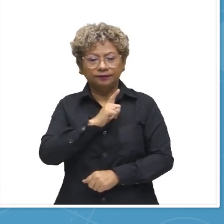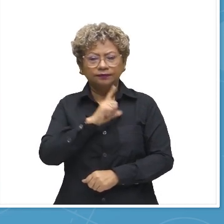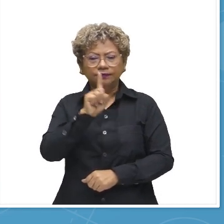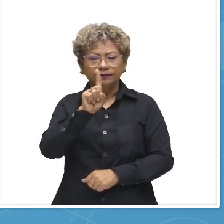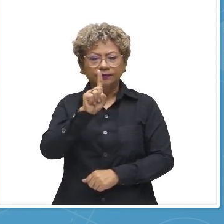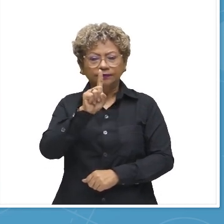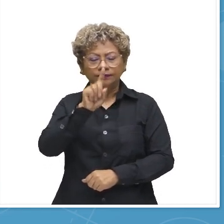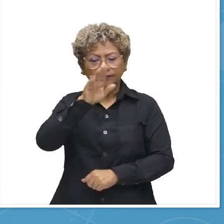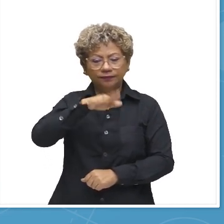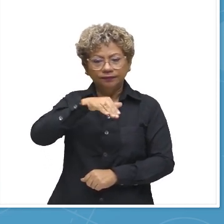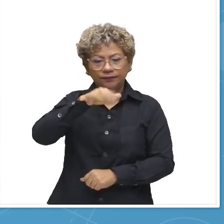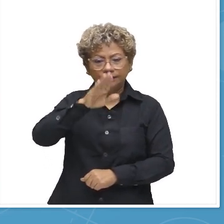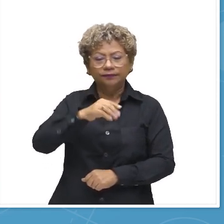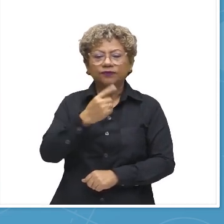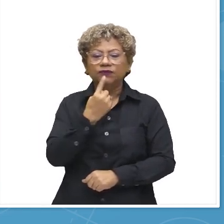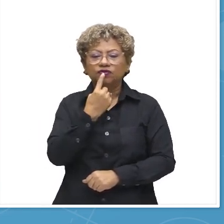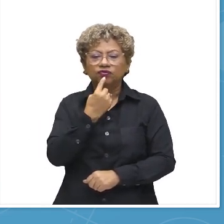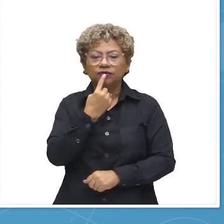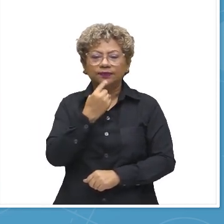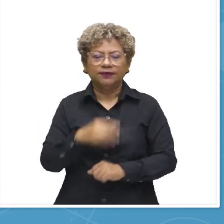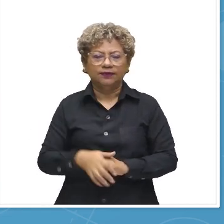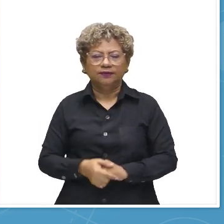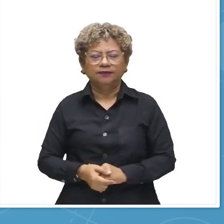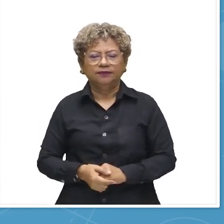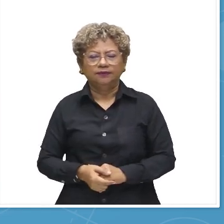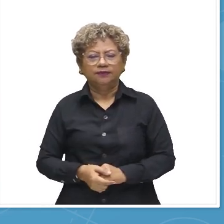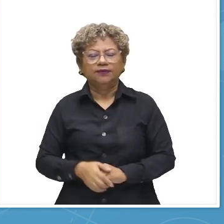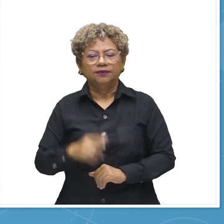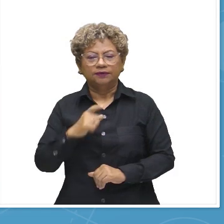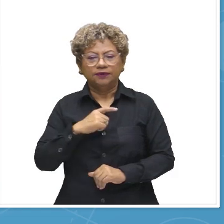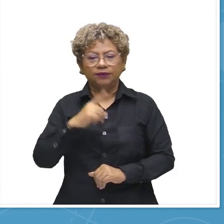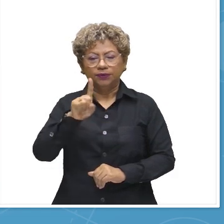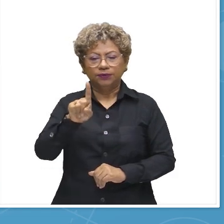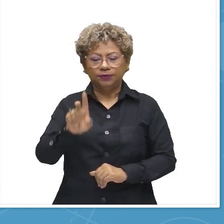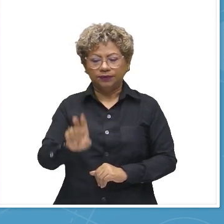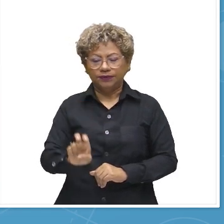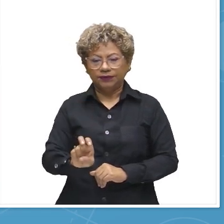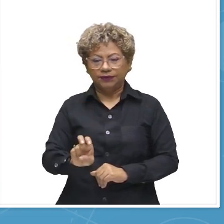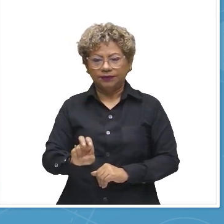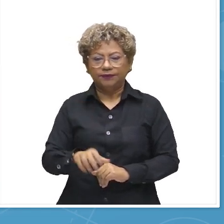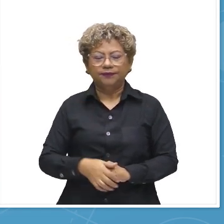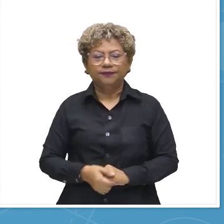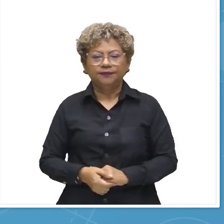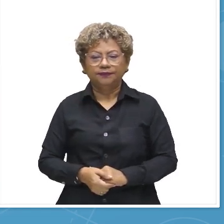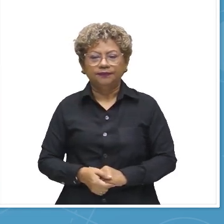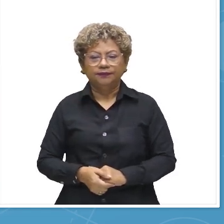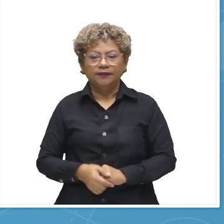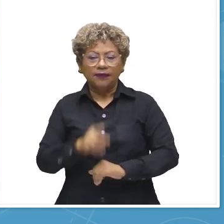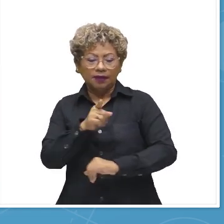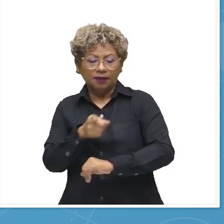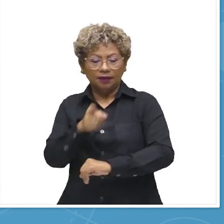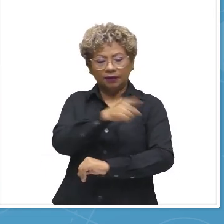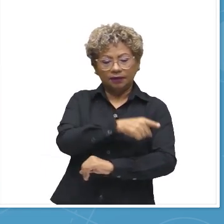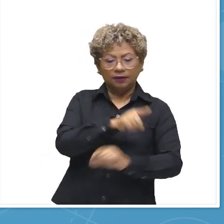quadradinho aqui em 5 partes. Vou dividir aqui 4, 1, 2,